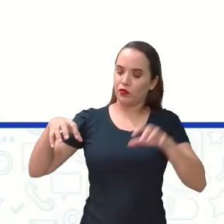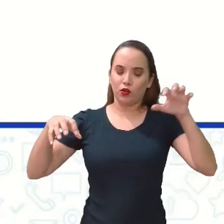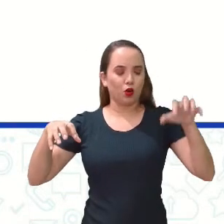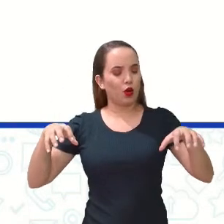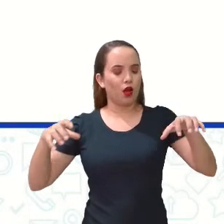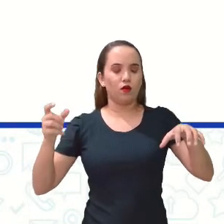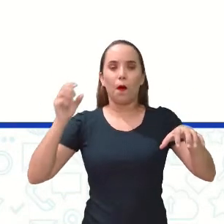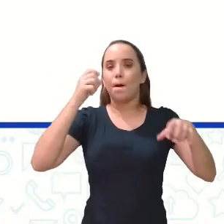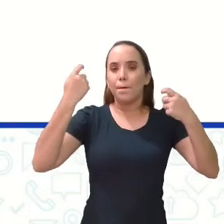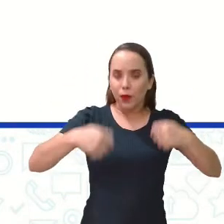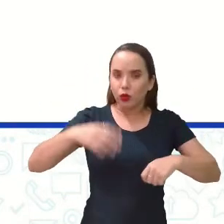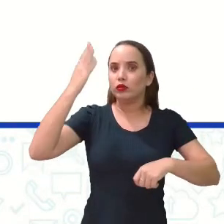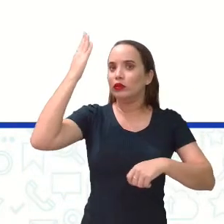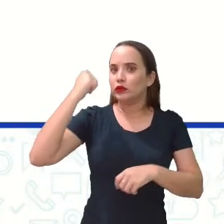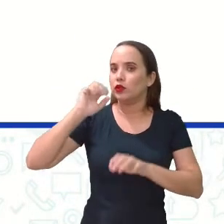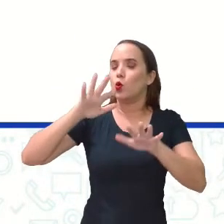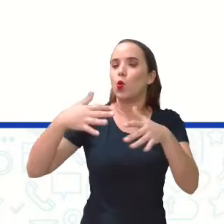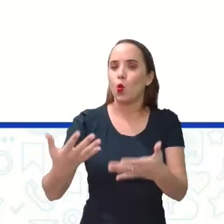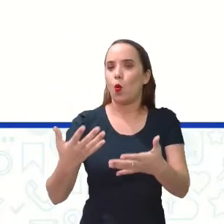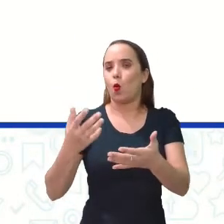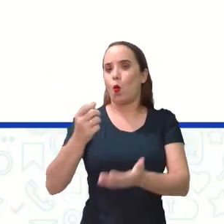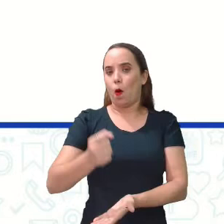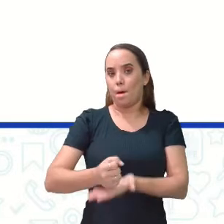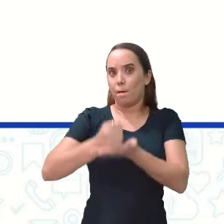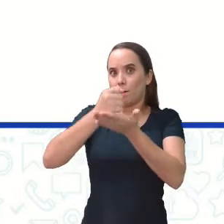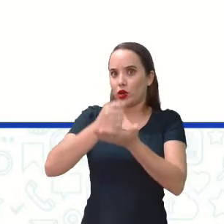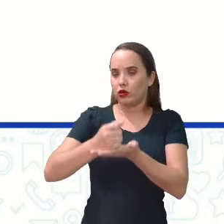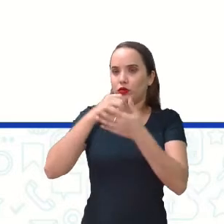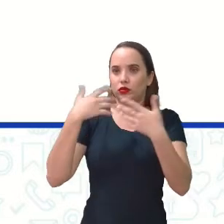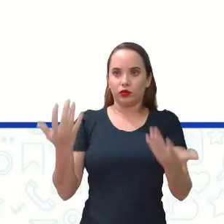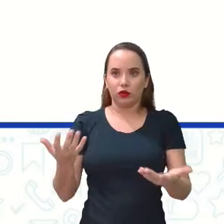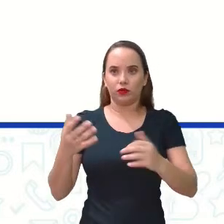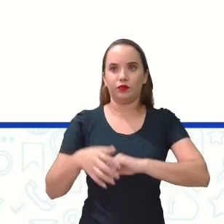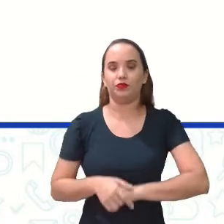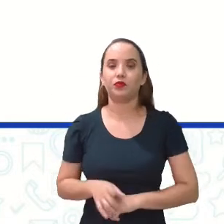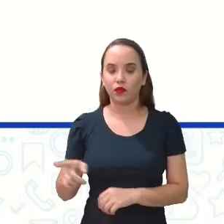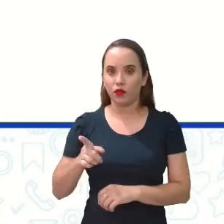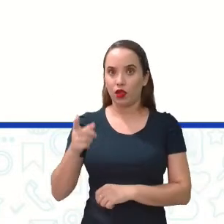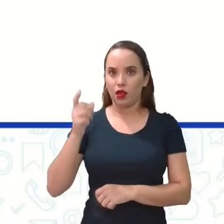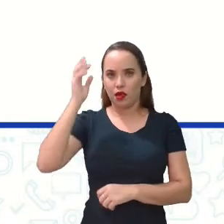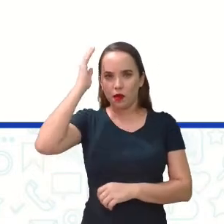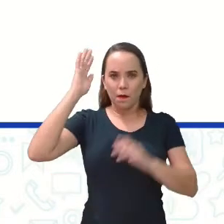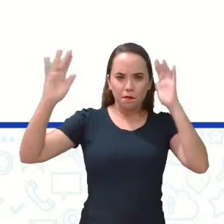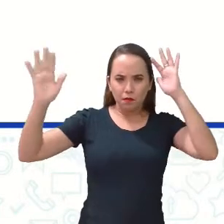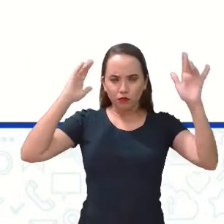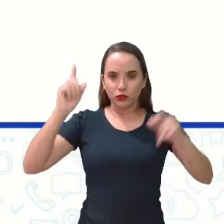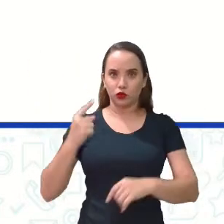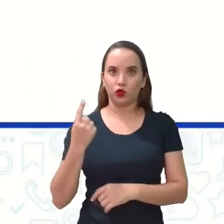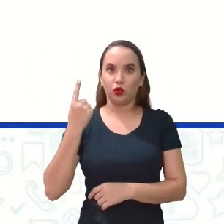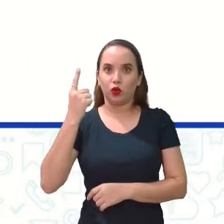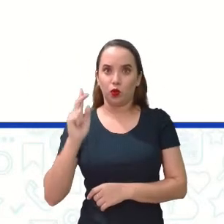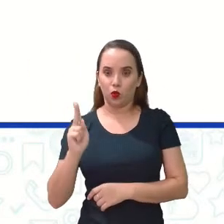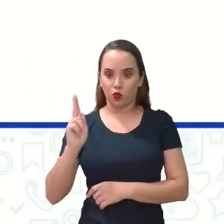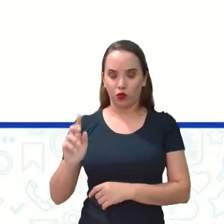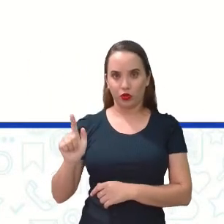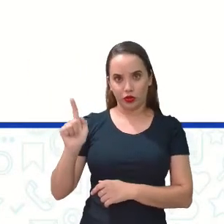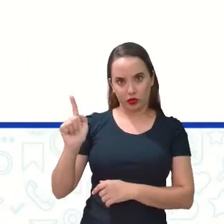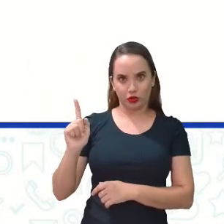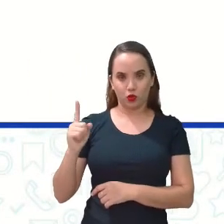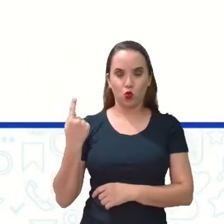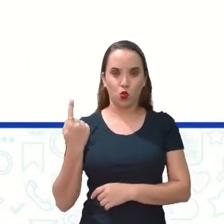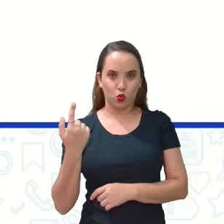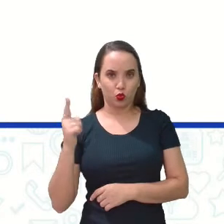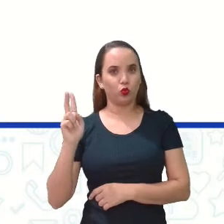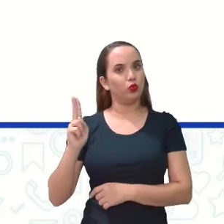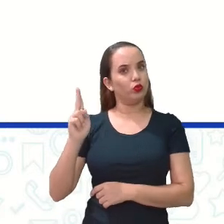qual é o valor daquele peso, no caso daquela massa. Então nesse caso aí, imagina eu colocar 1,5 kg de um lado da